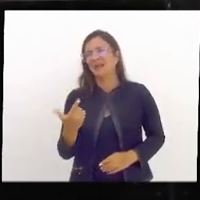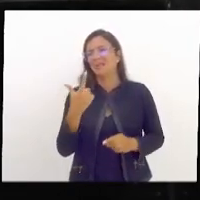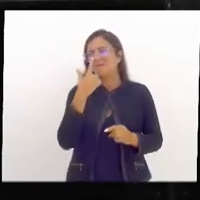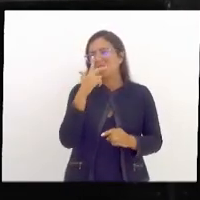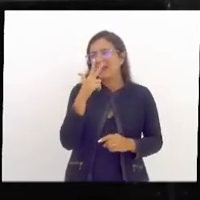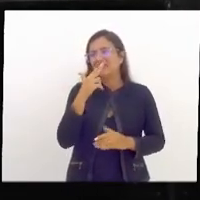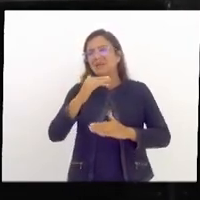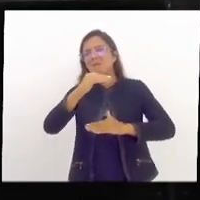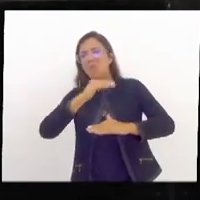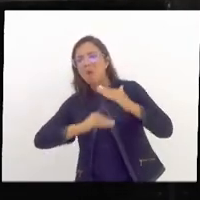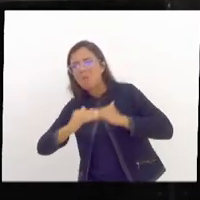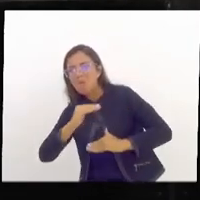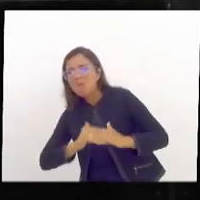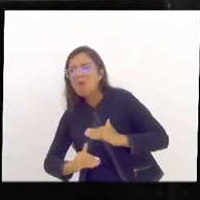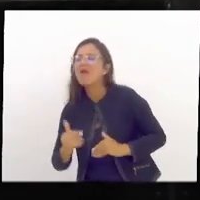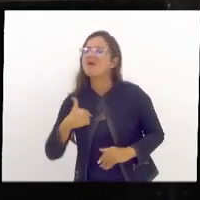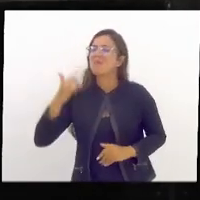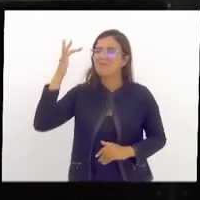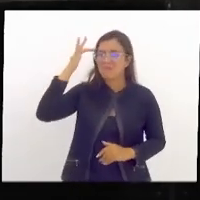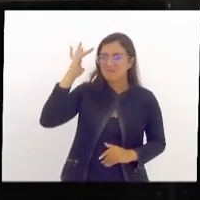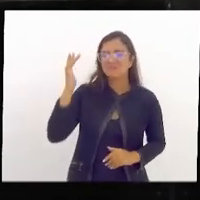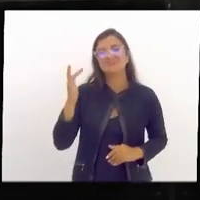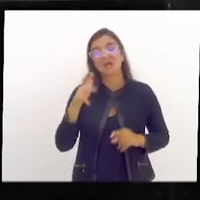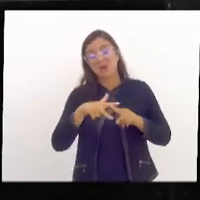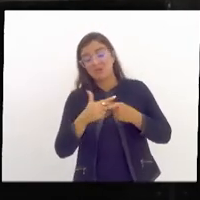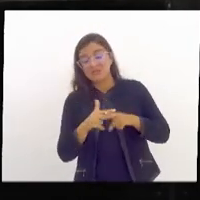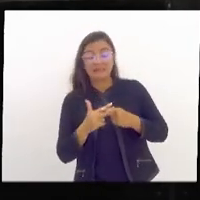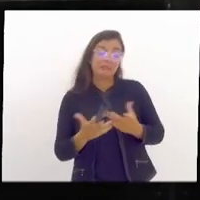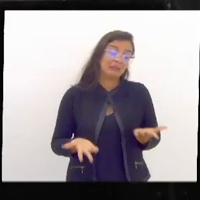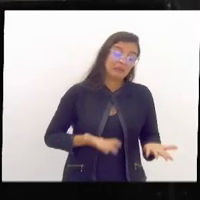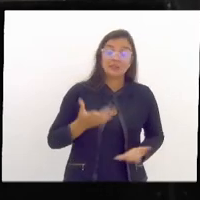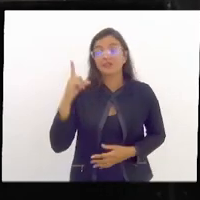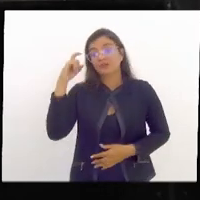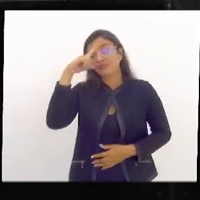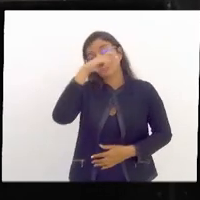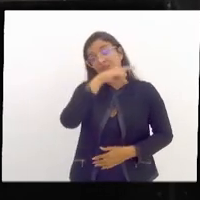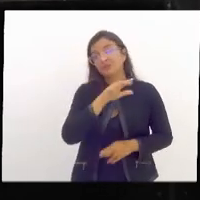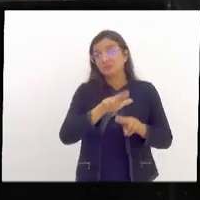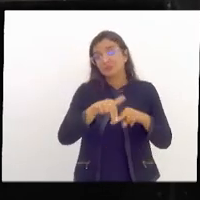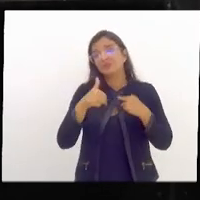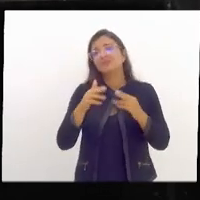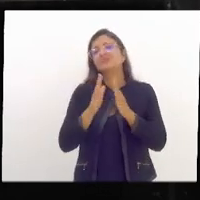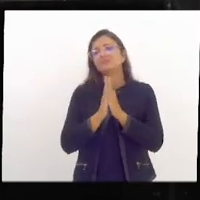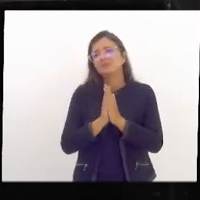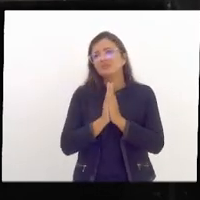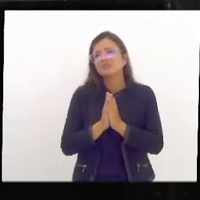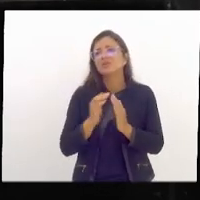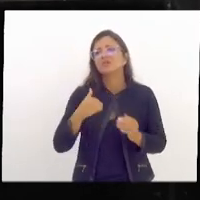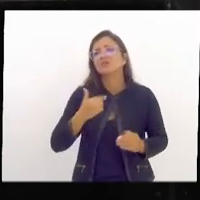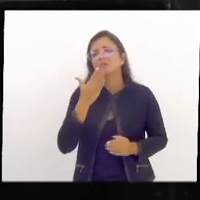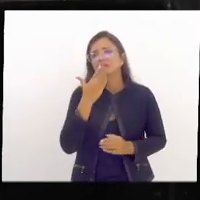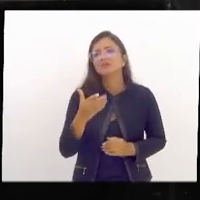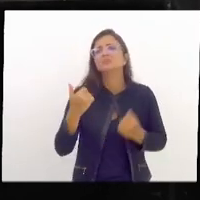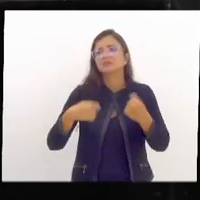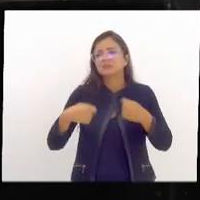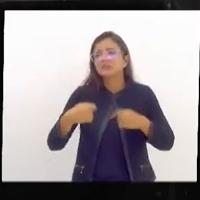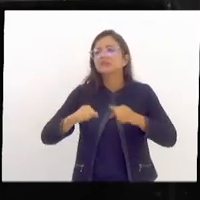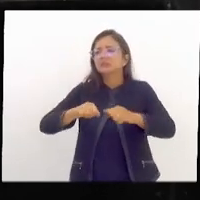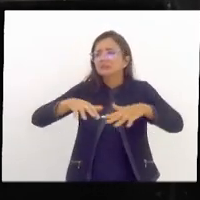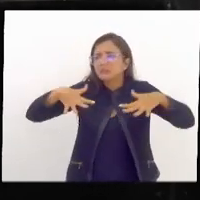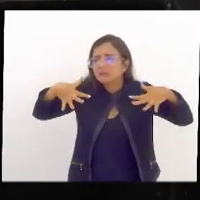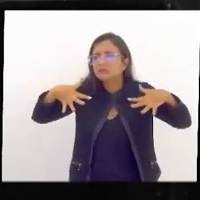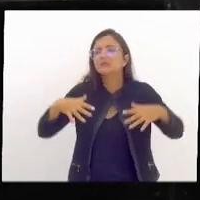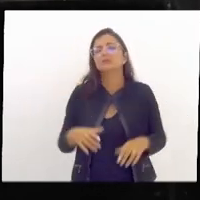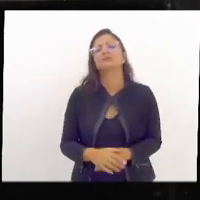retrocesso, acho difícil aperfeiçoar esse projeto. Por isso, penso e que deva ter essa audiência pública até que a